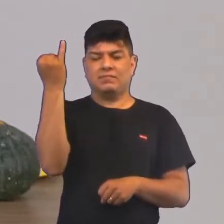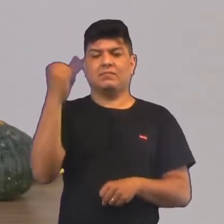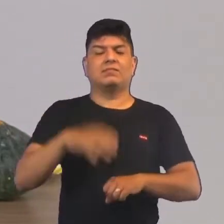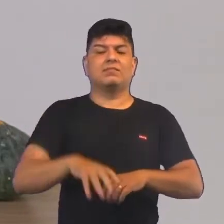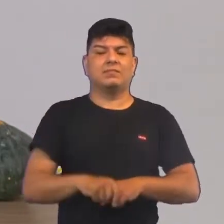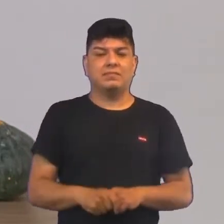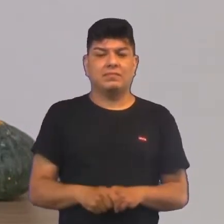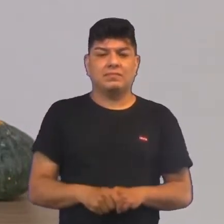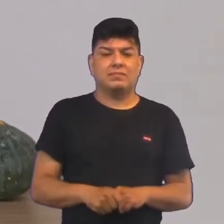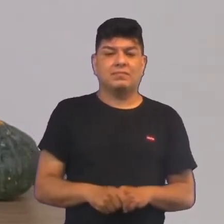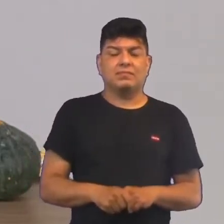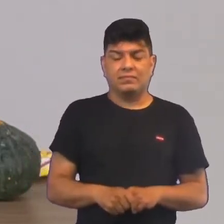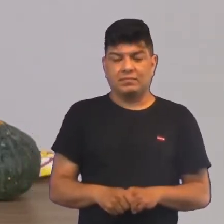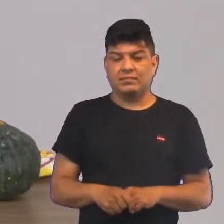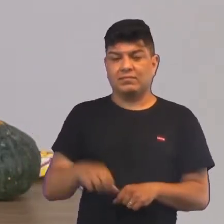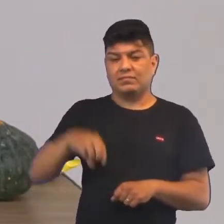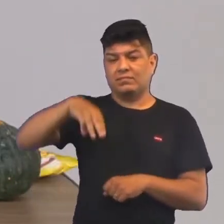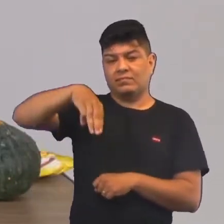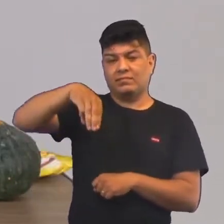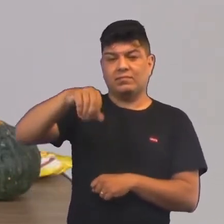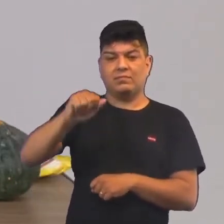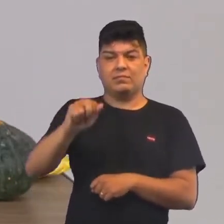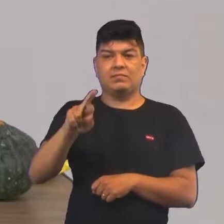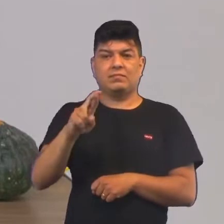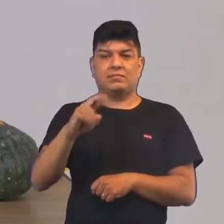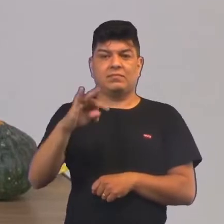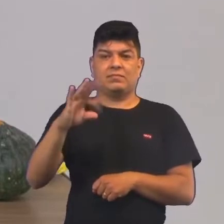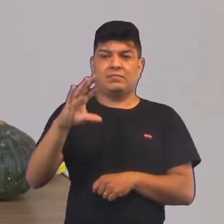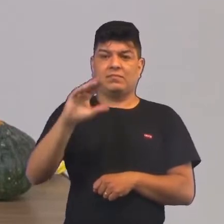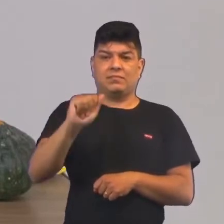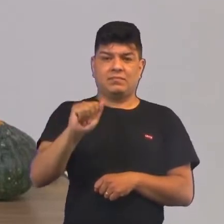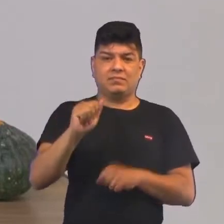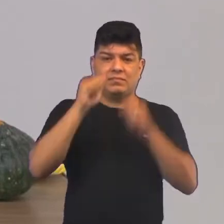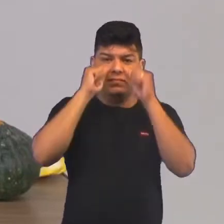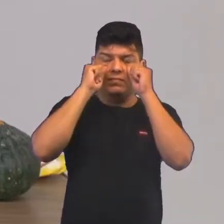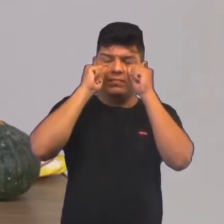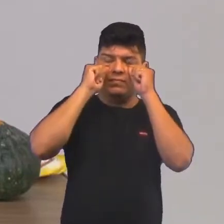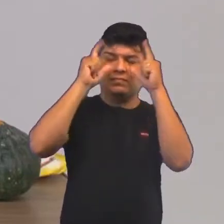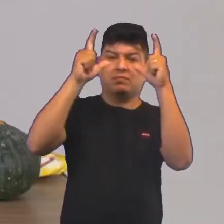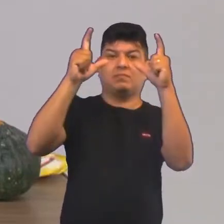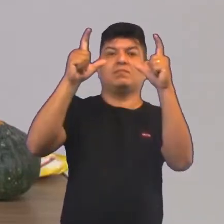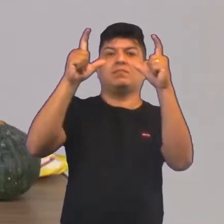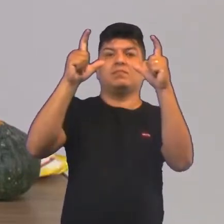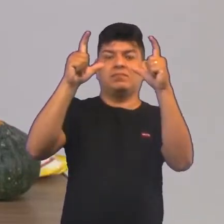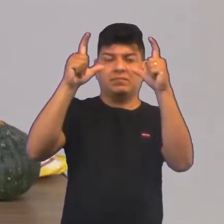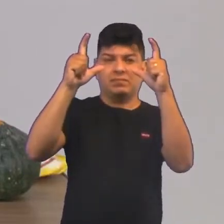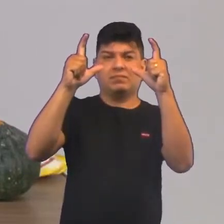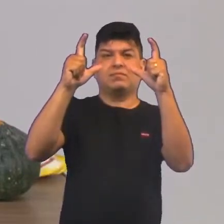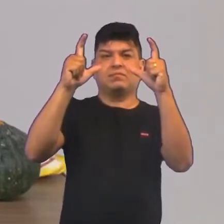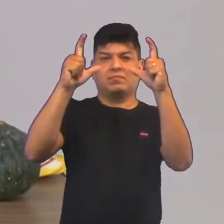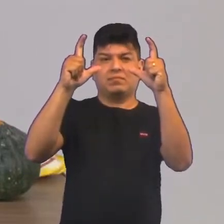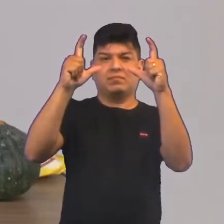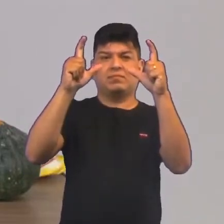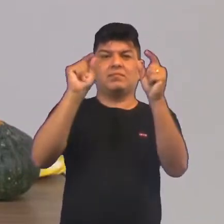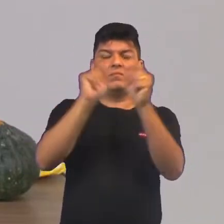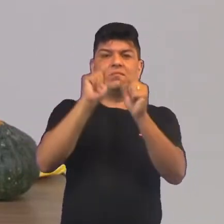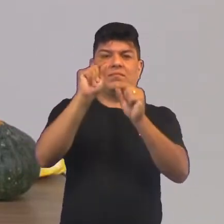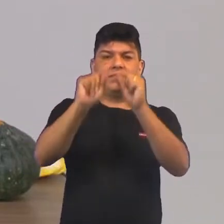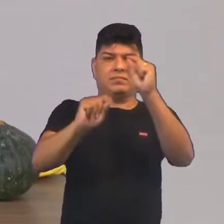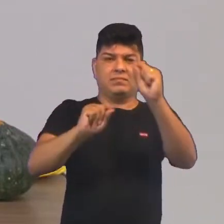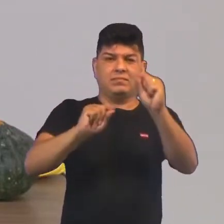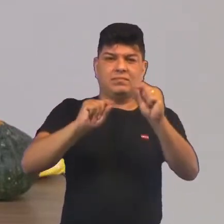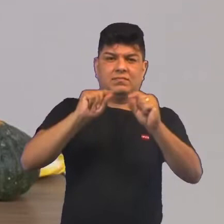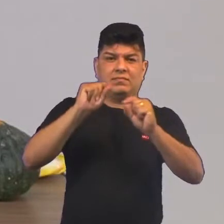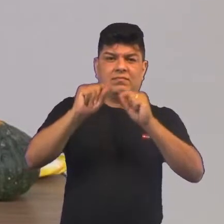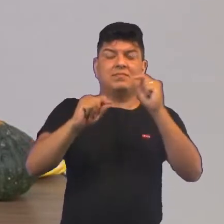muito importante. Dona Maricota acordou. Quando Dona Maricota acordou, e o que ela fez? Quem